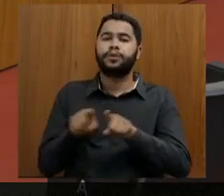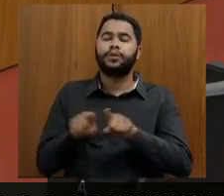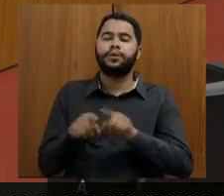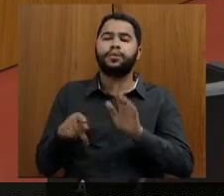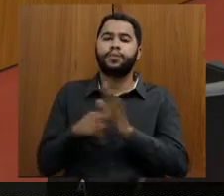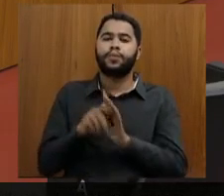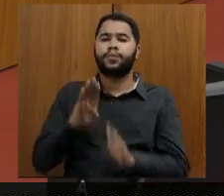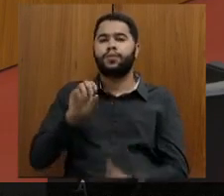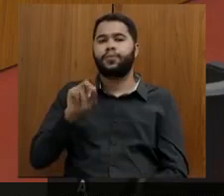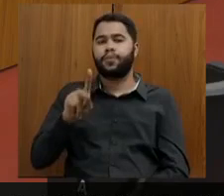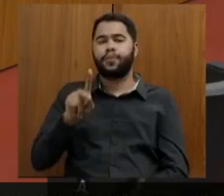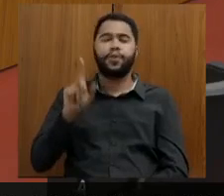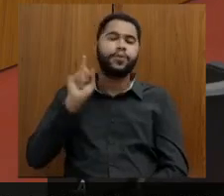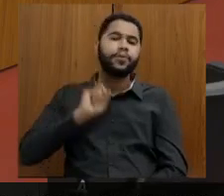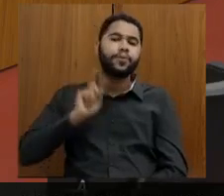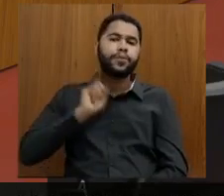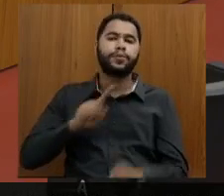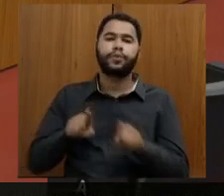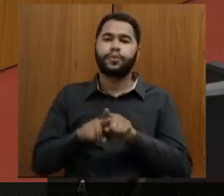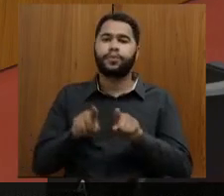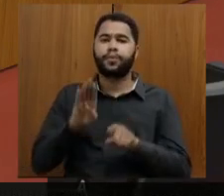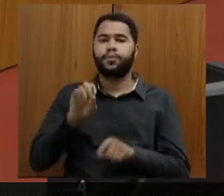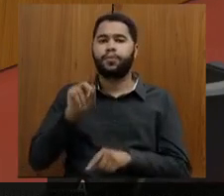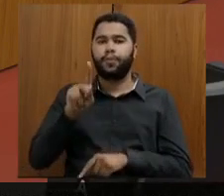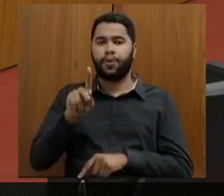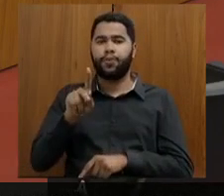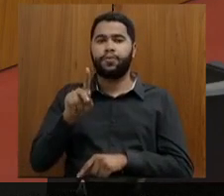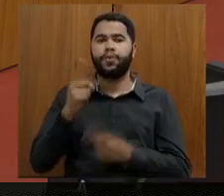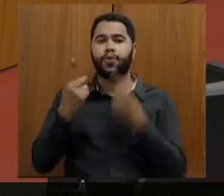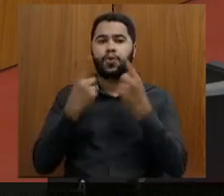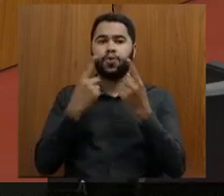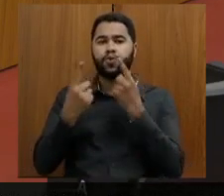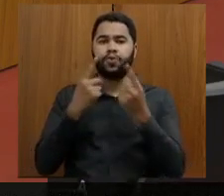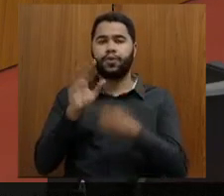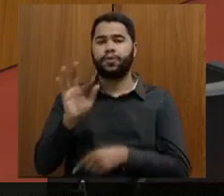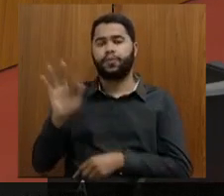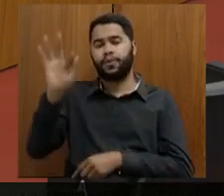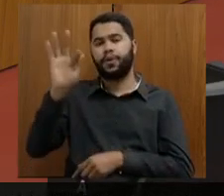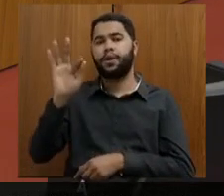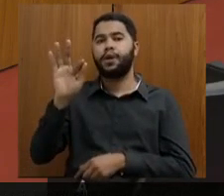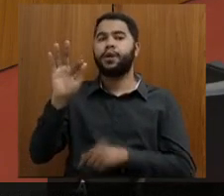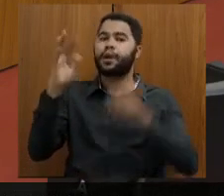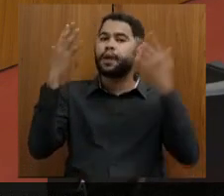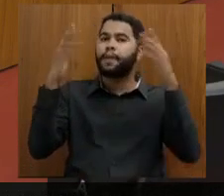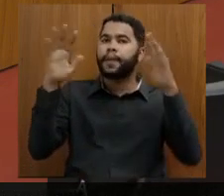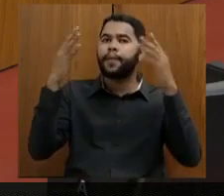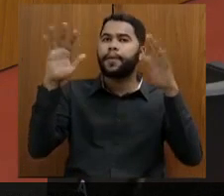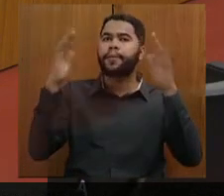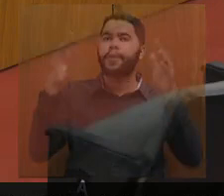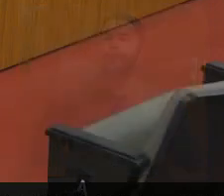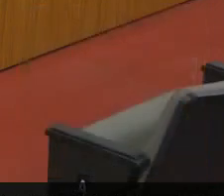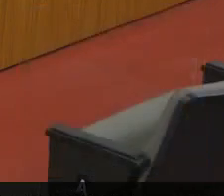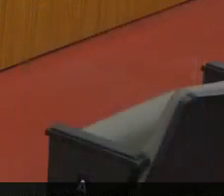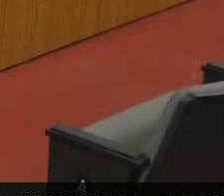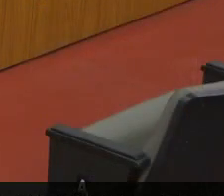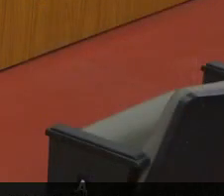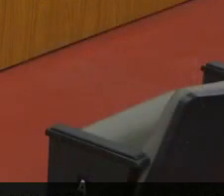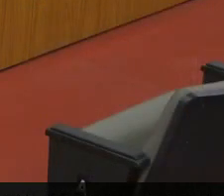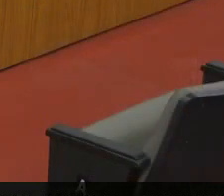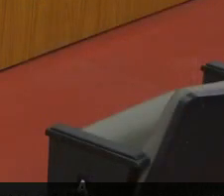do Bope da Polícia Militar de Minas Gerais e aos policiais rodoviários federais que a Moção de aplauso requerida